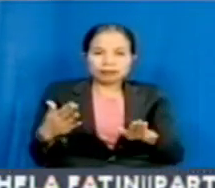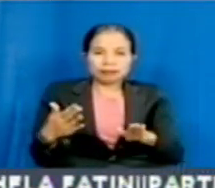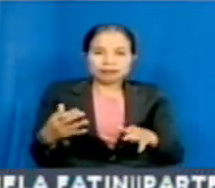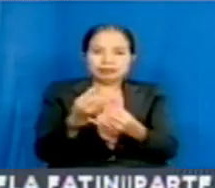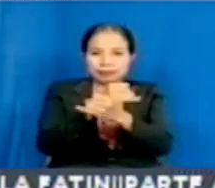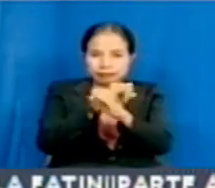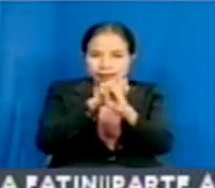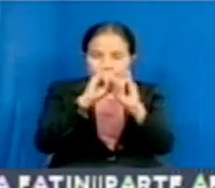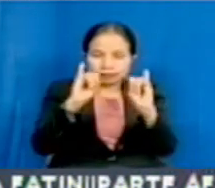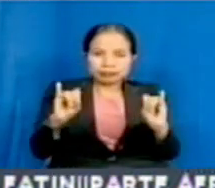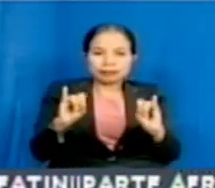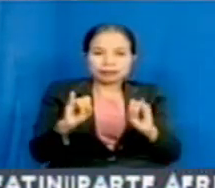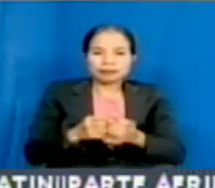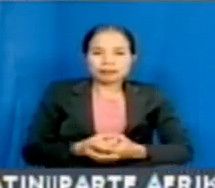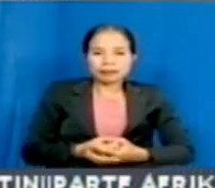con rássica.